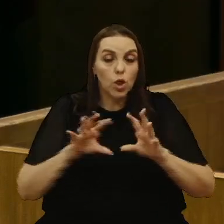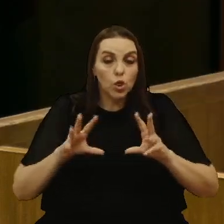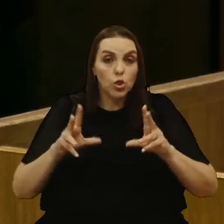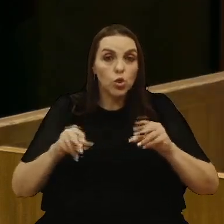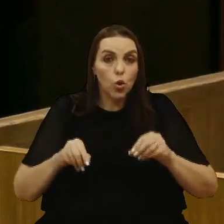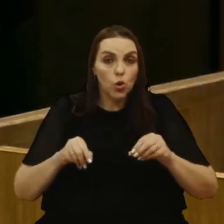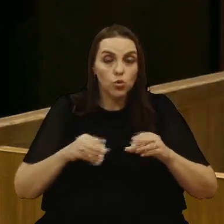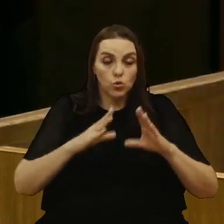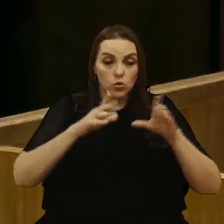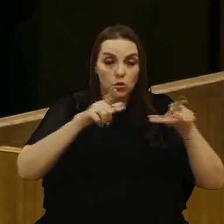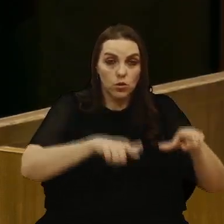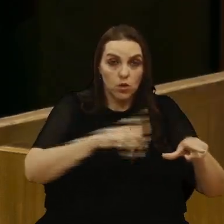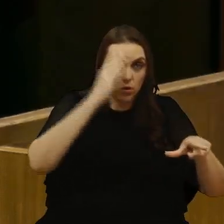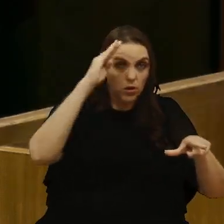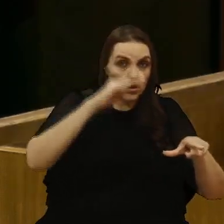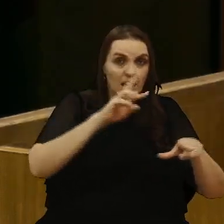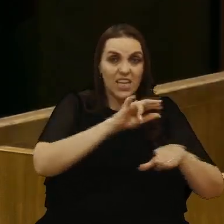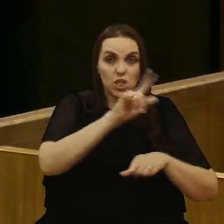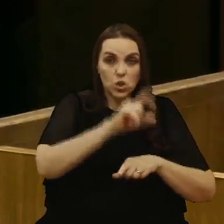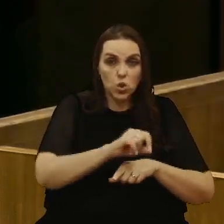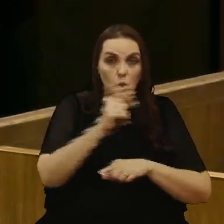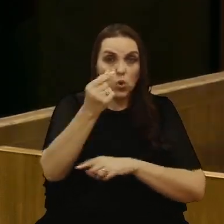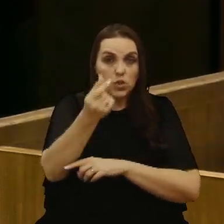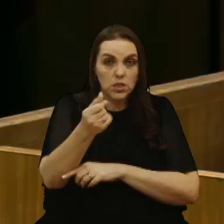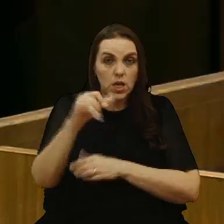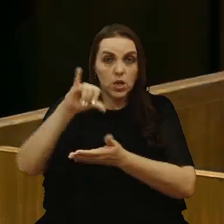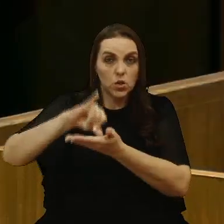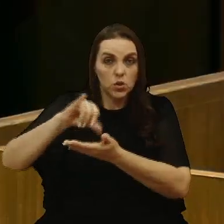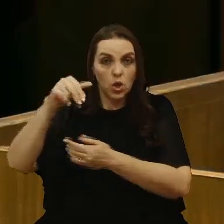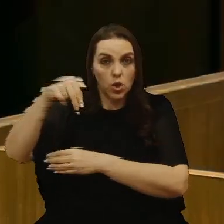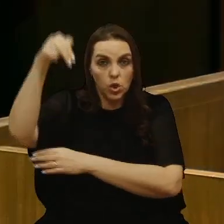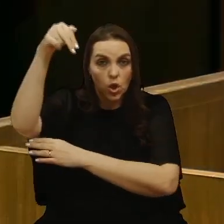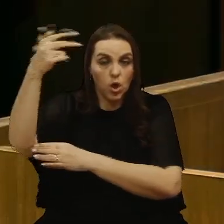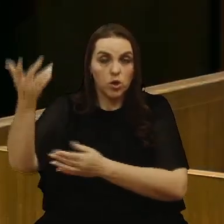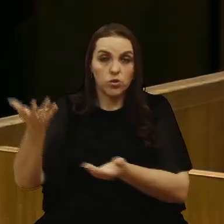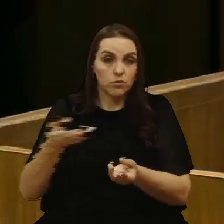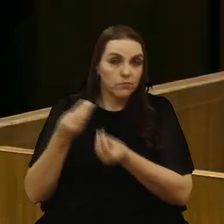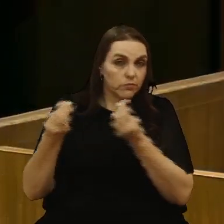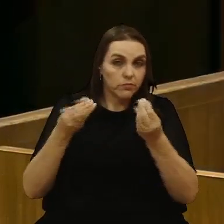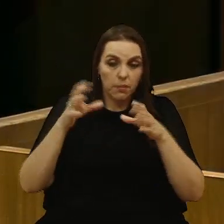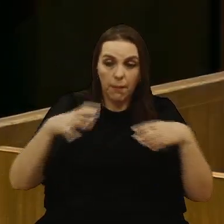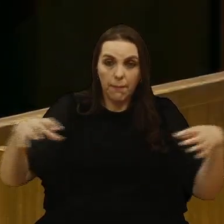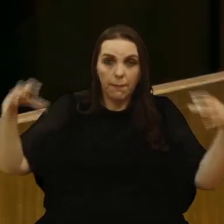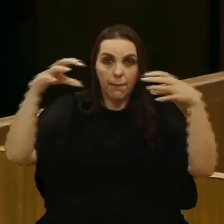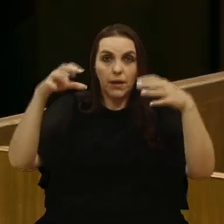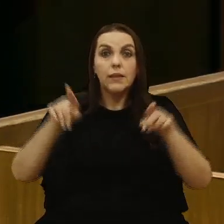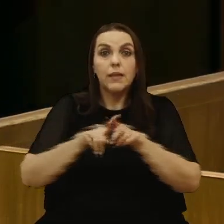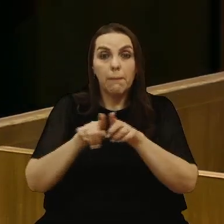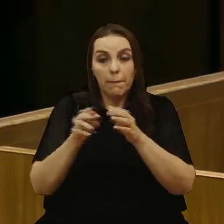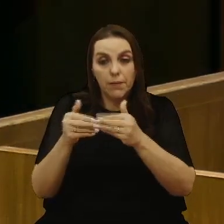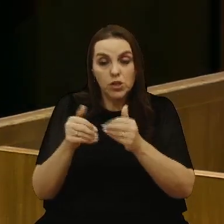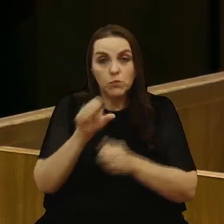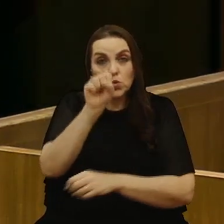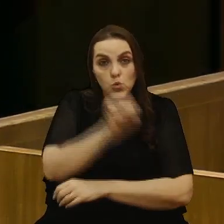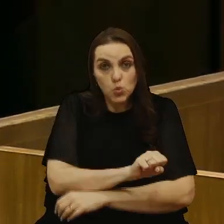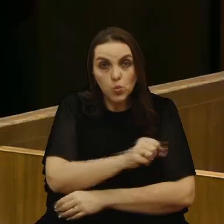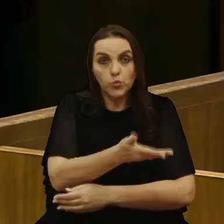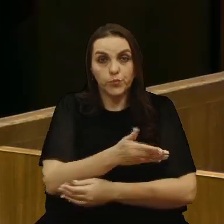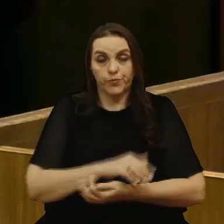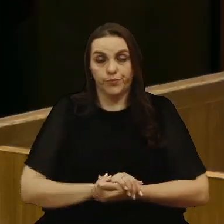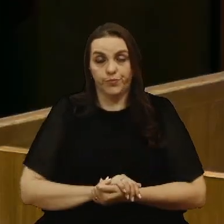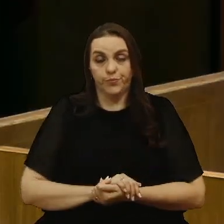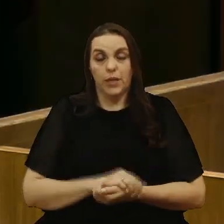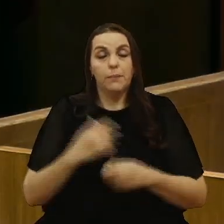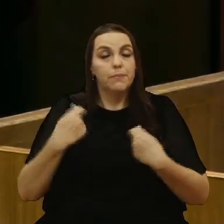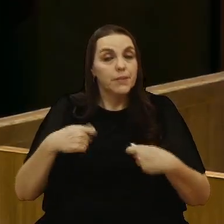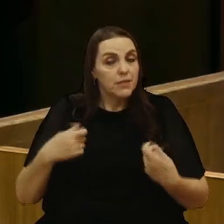os quartéis, aí, Desvio Risso, Cruzeiro, Zona Norte, e está pedindo aí mais uma questão na Zona Sul. A gente